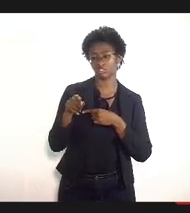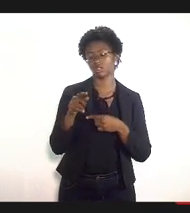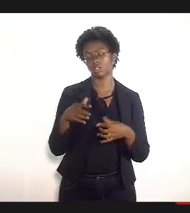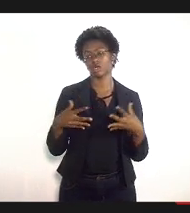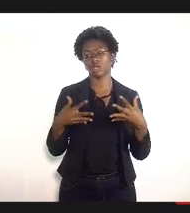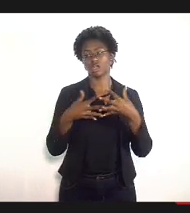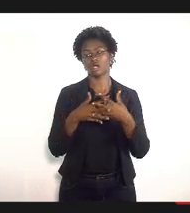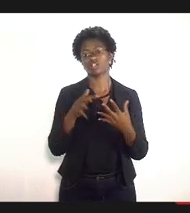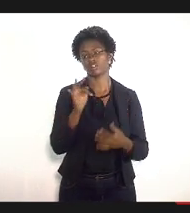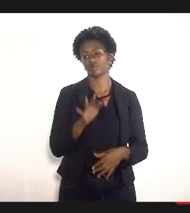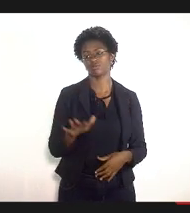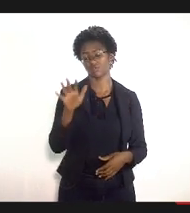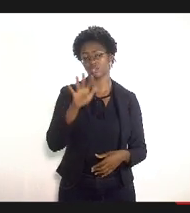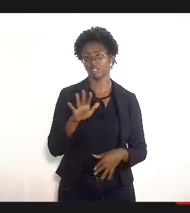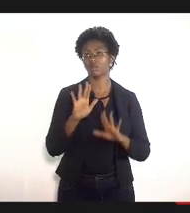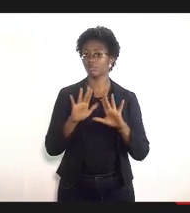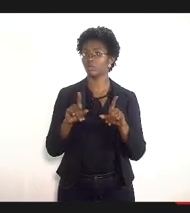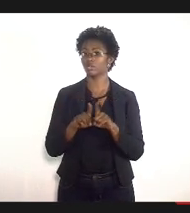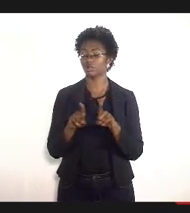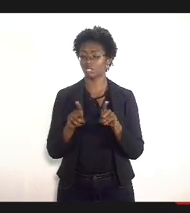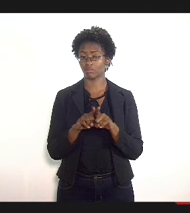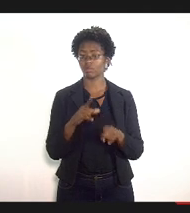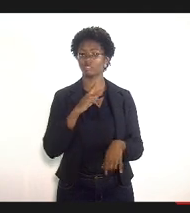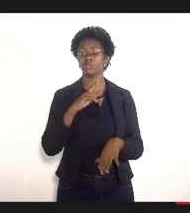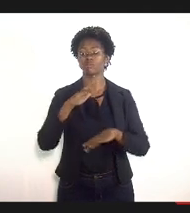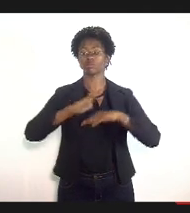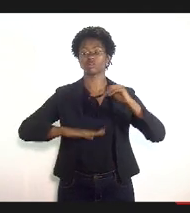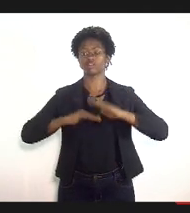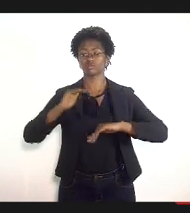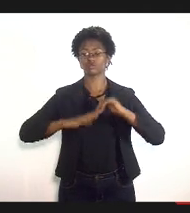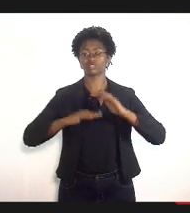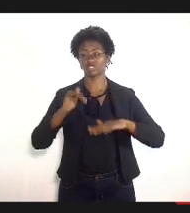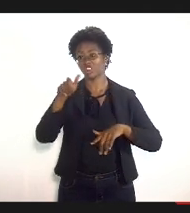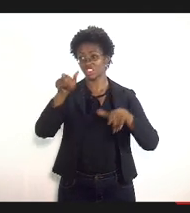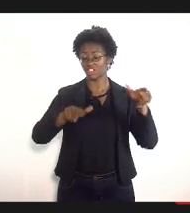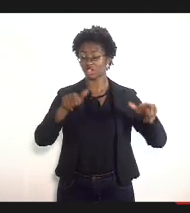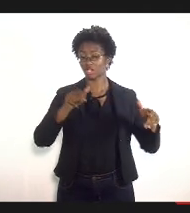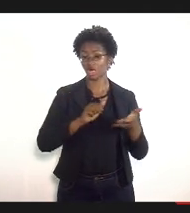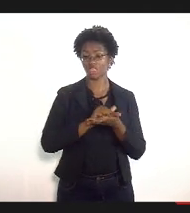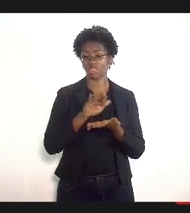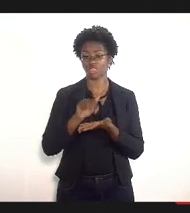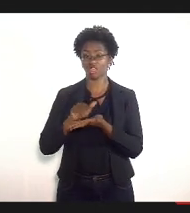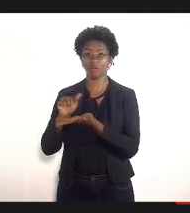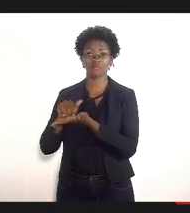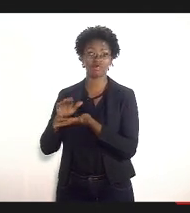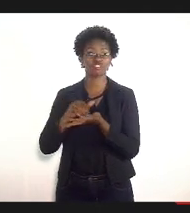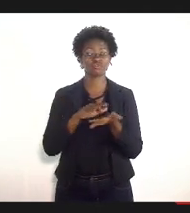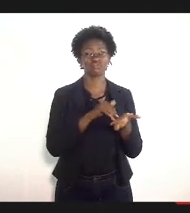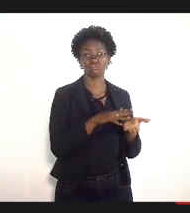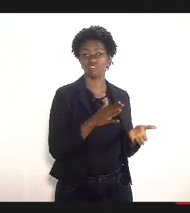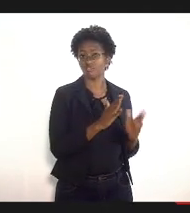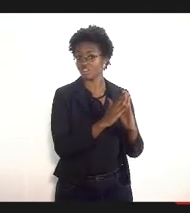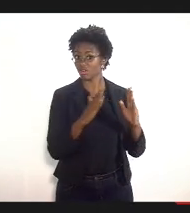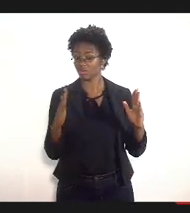federal. E, além disso, nós temos profissionais que foram demitidos aí nessa conta, né,